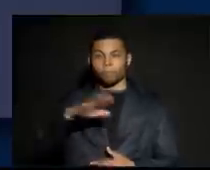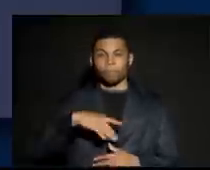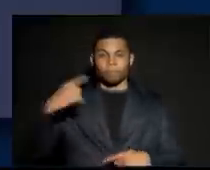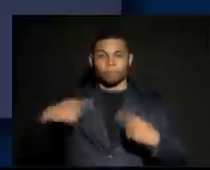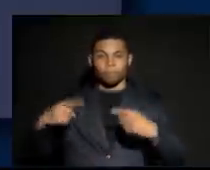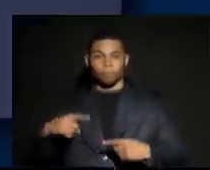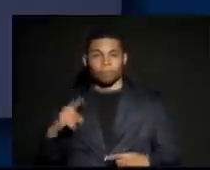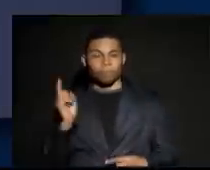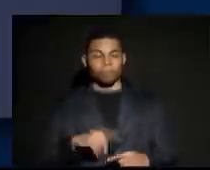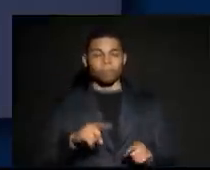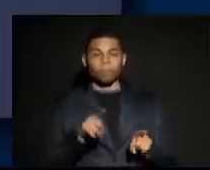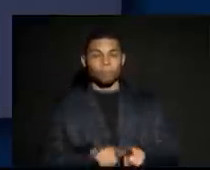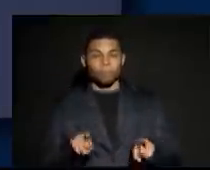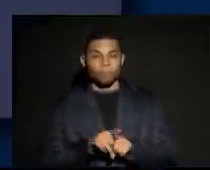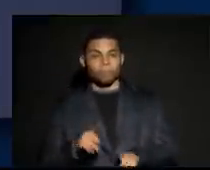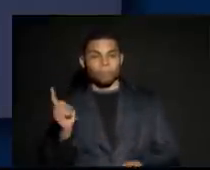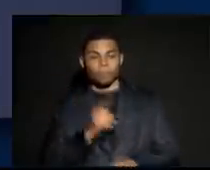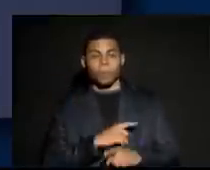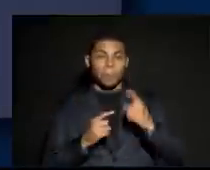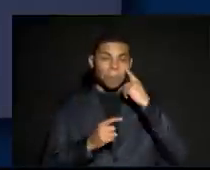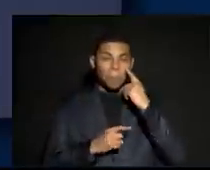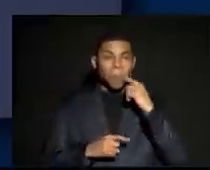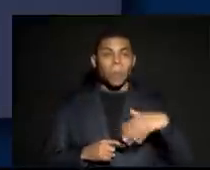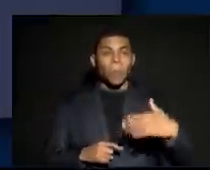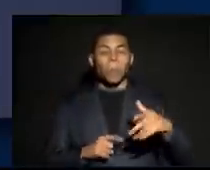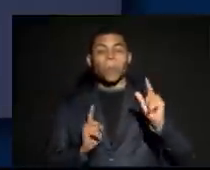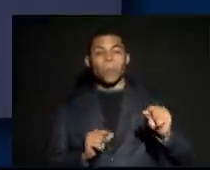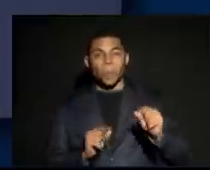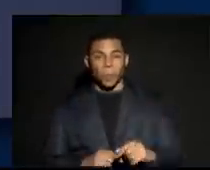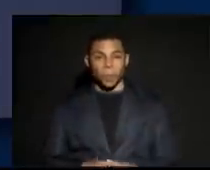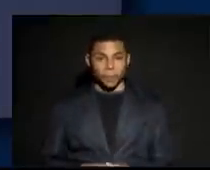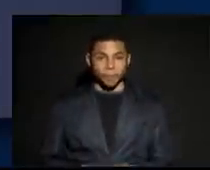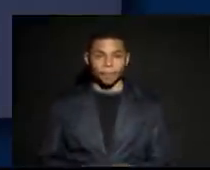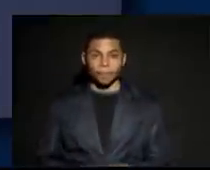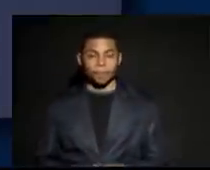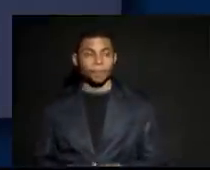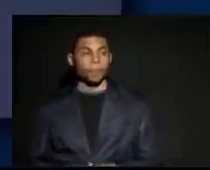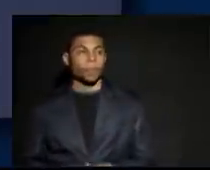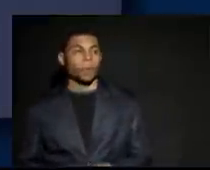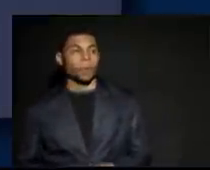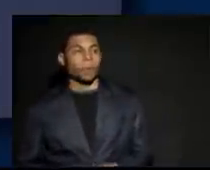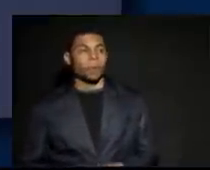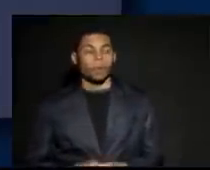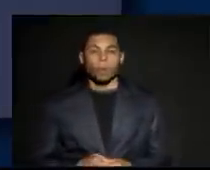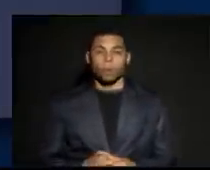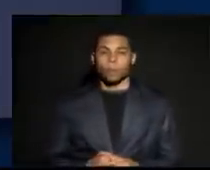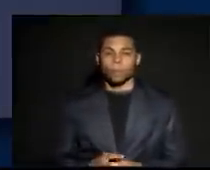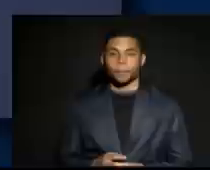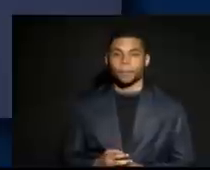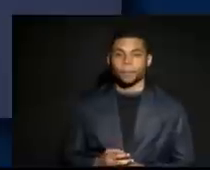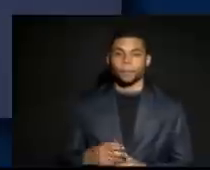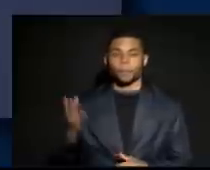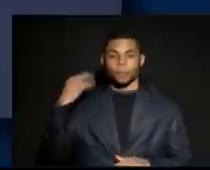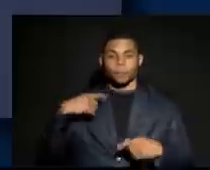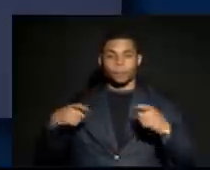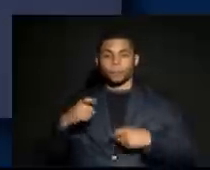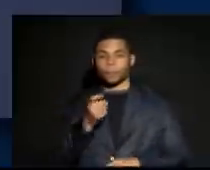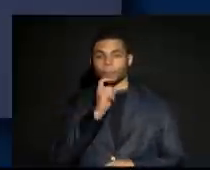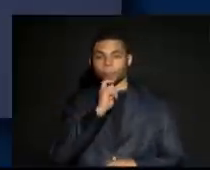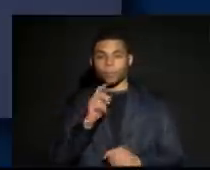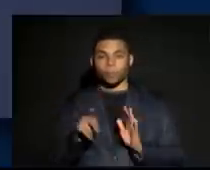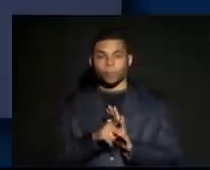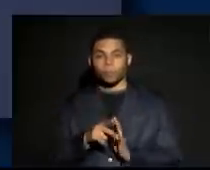É nos empurre para mais ou menos dois mundos né uma reedição do que segundo que foi a Guerra Fria